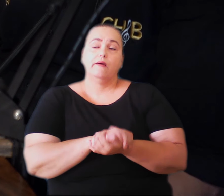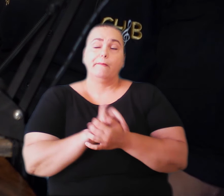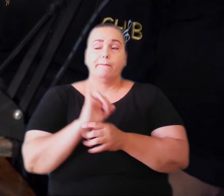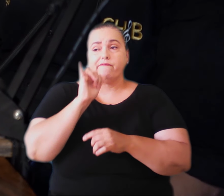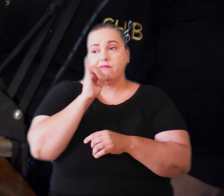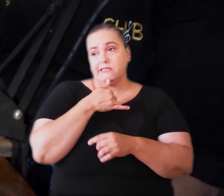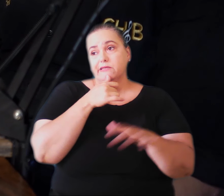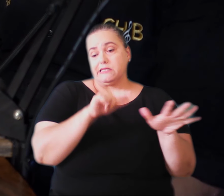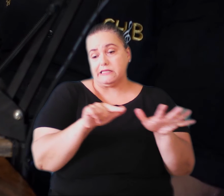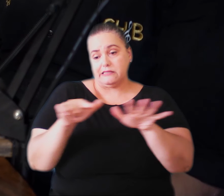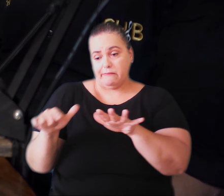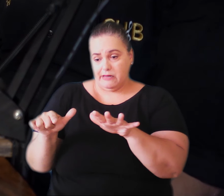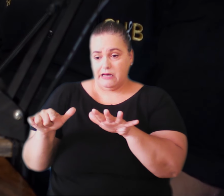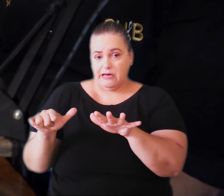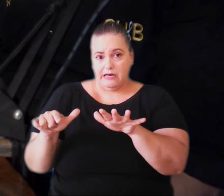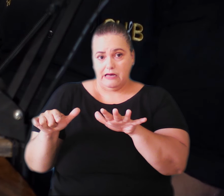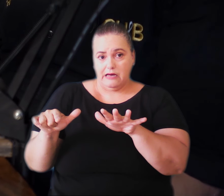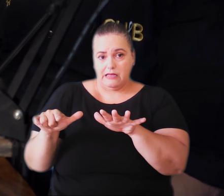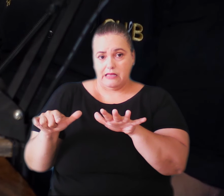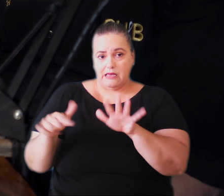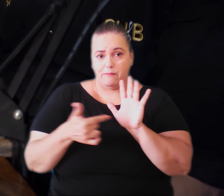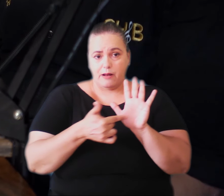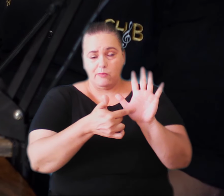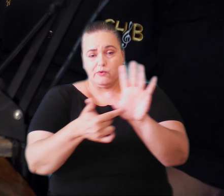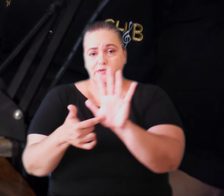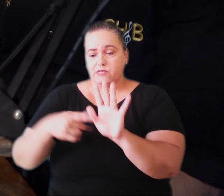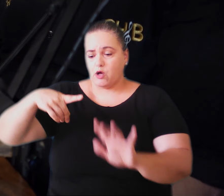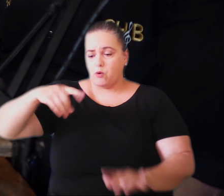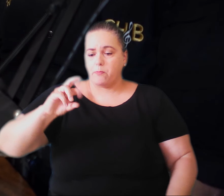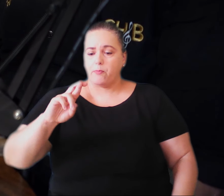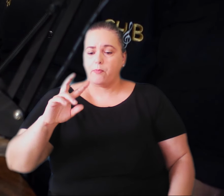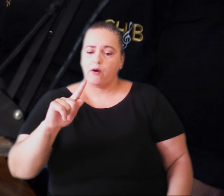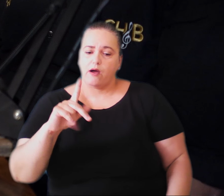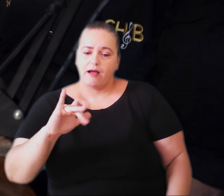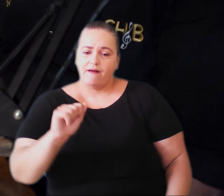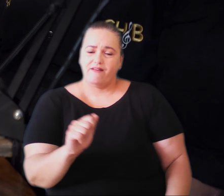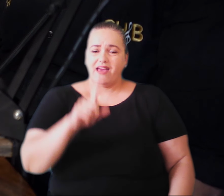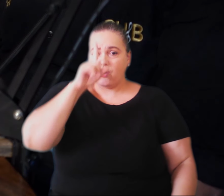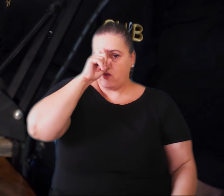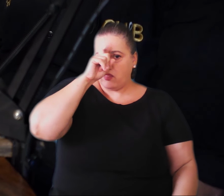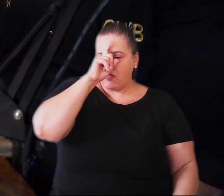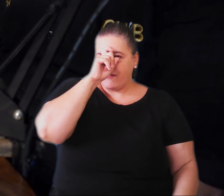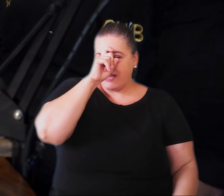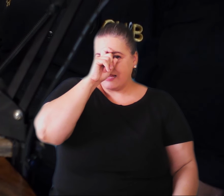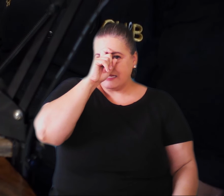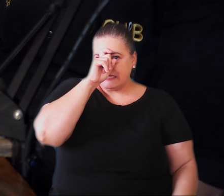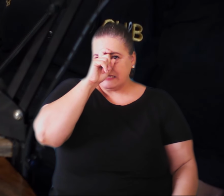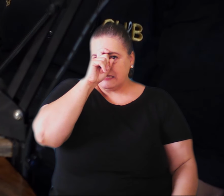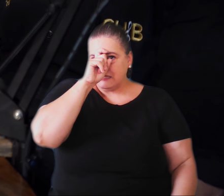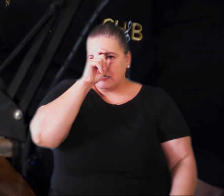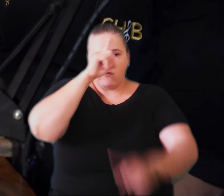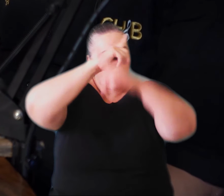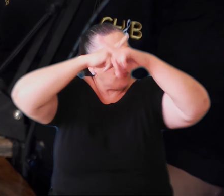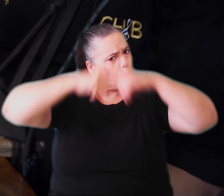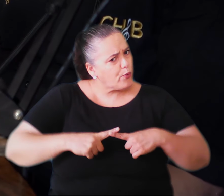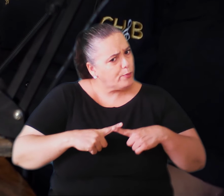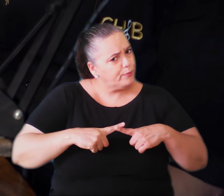Infelizmente, naquela semana que nós tava para você, ele foi, acho que meio hospitalizado e proibido por médico de poder viajar,